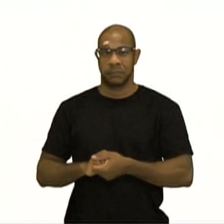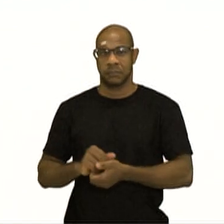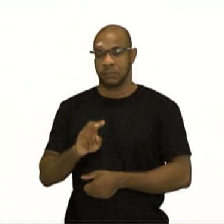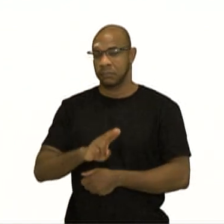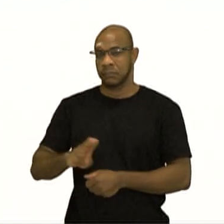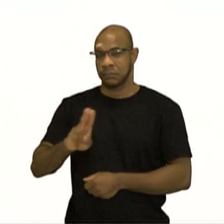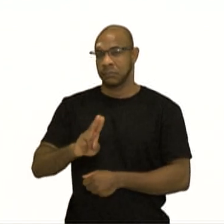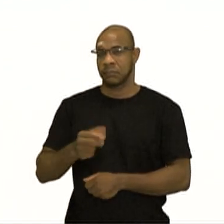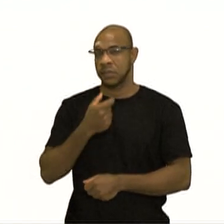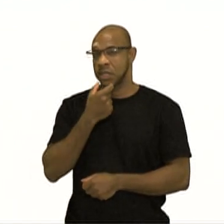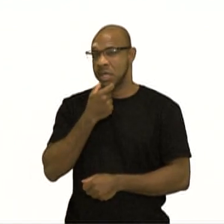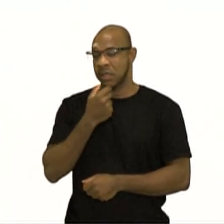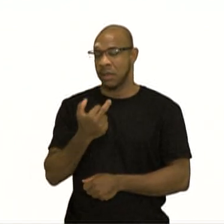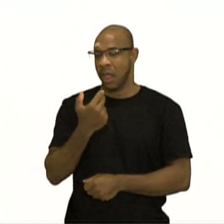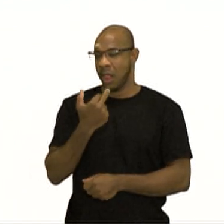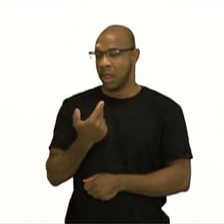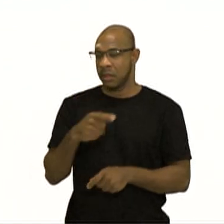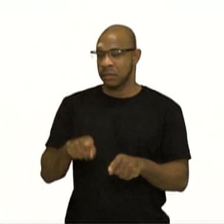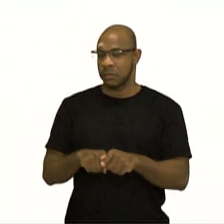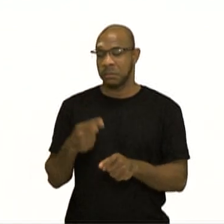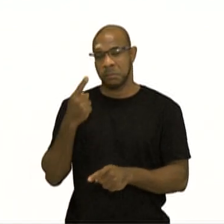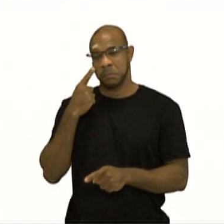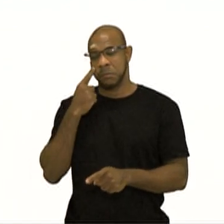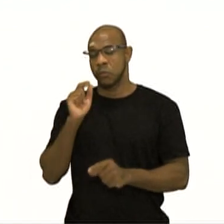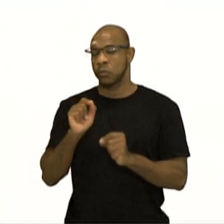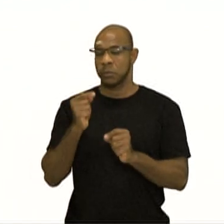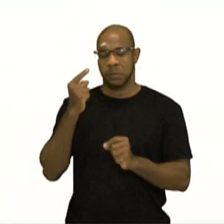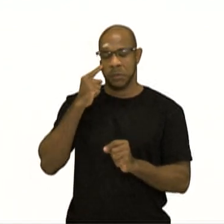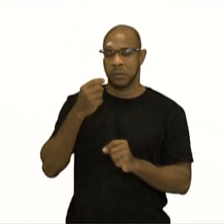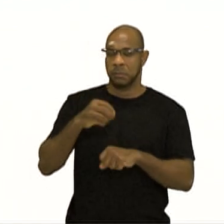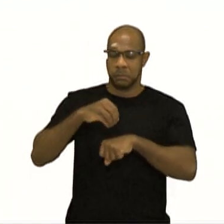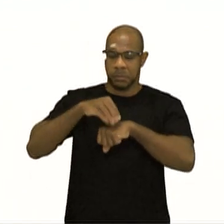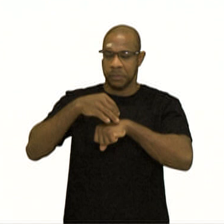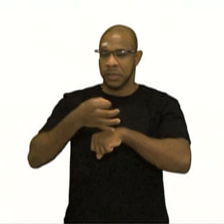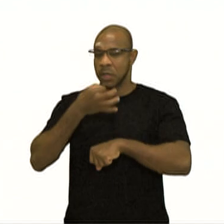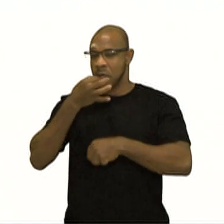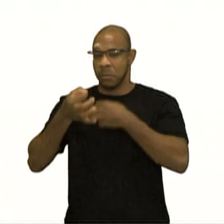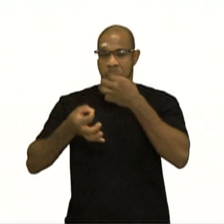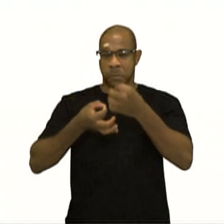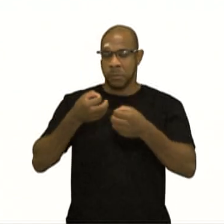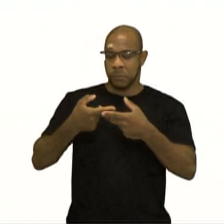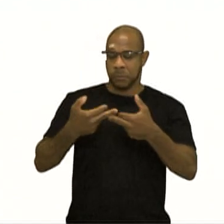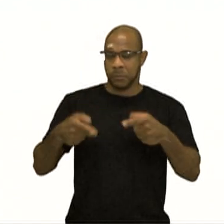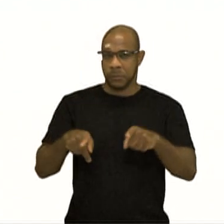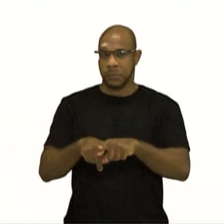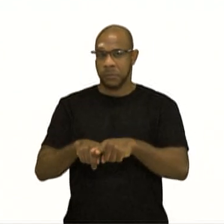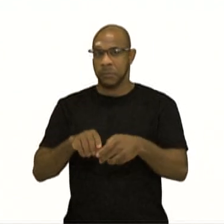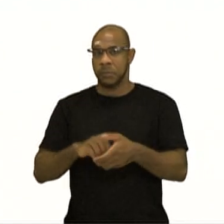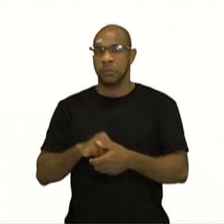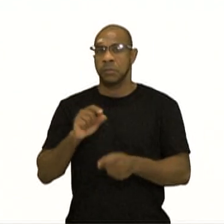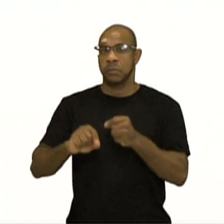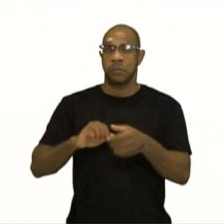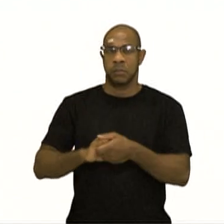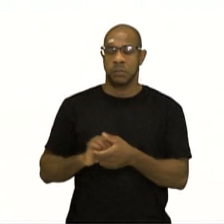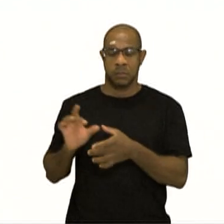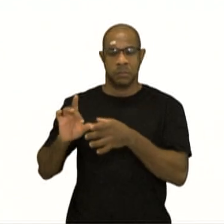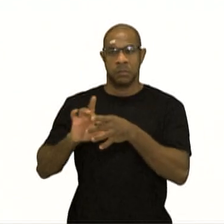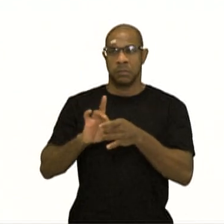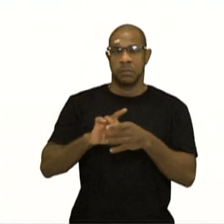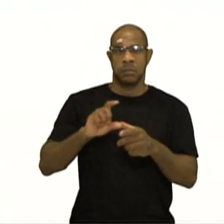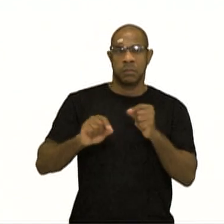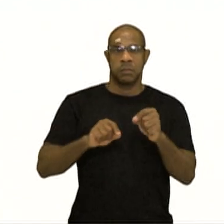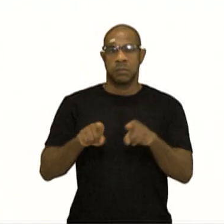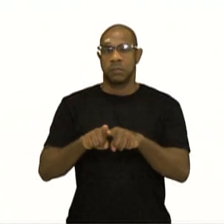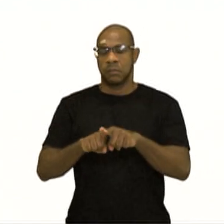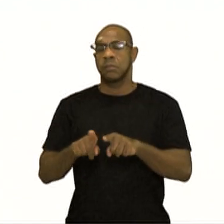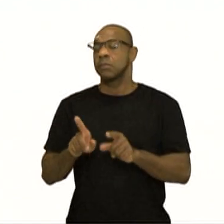da língua inglesa para expor pontos de vista, argumentos e contra-argumentos, considerando o contexto e os